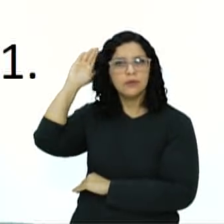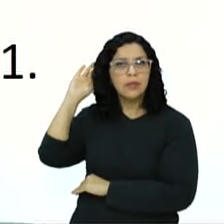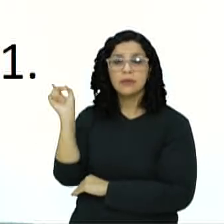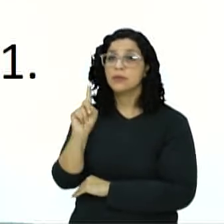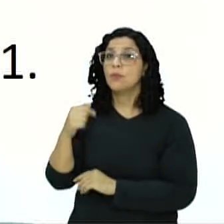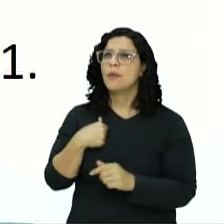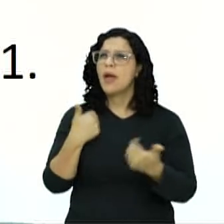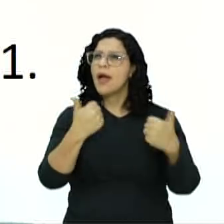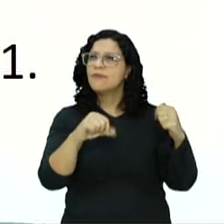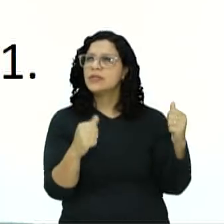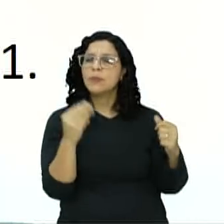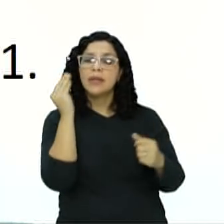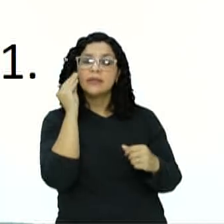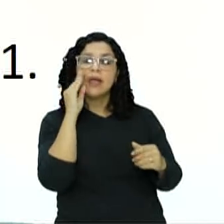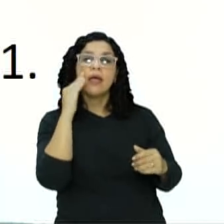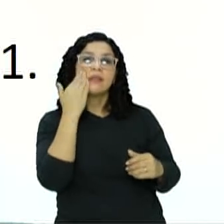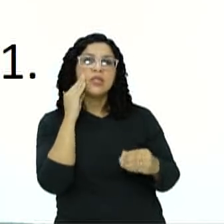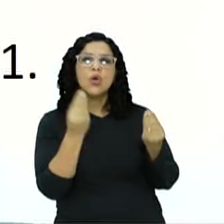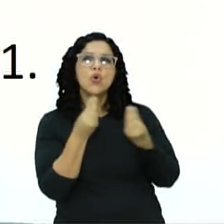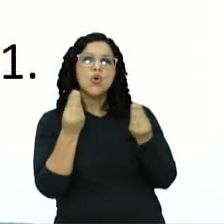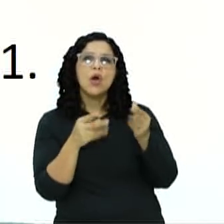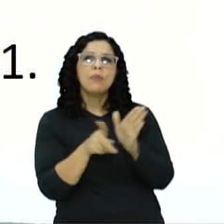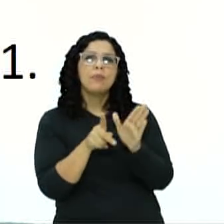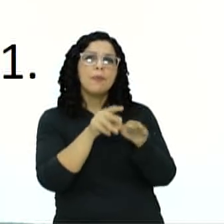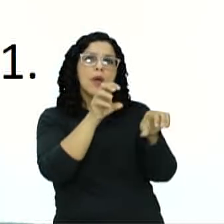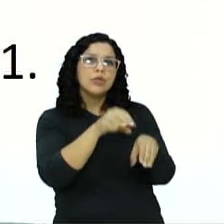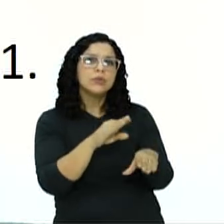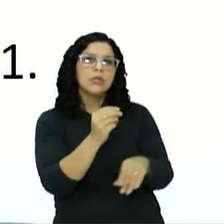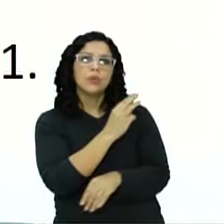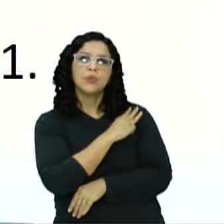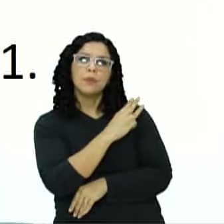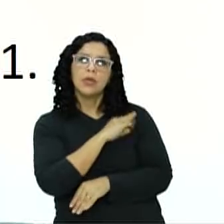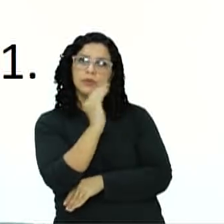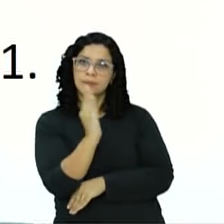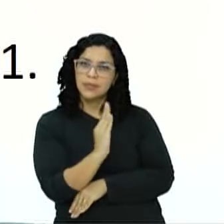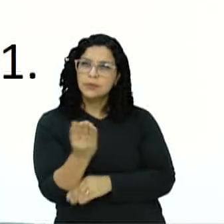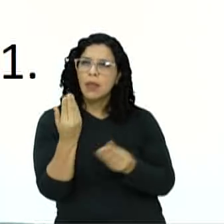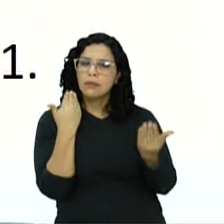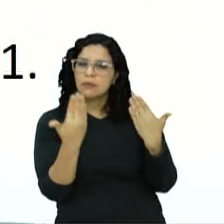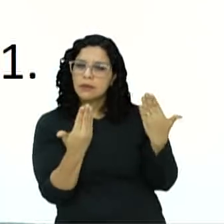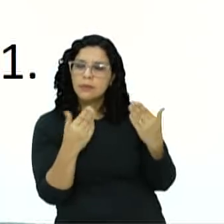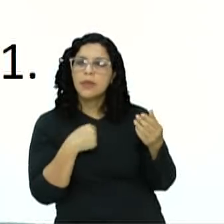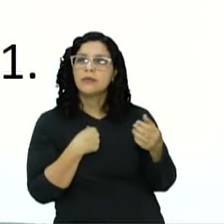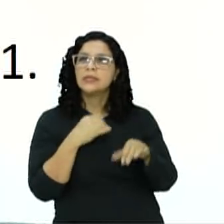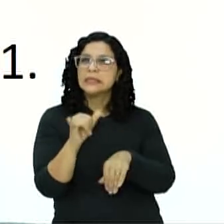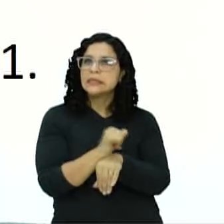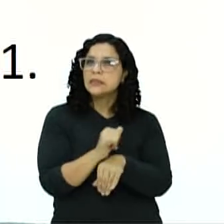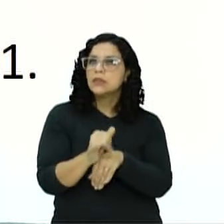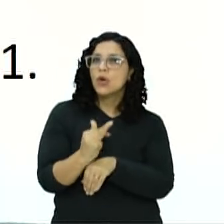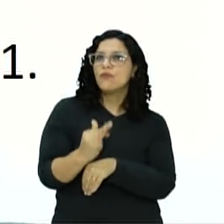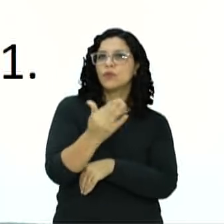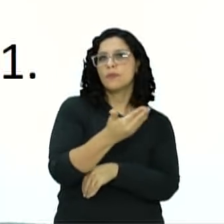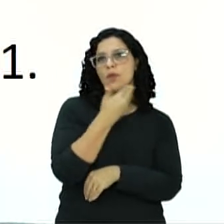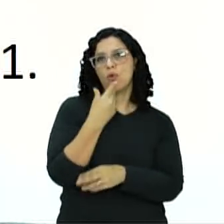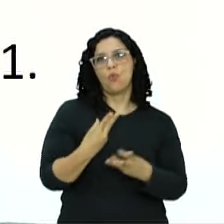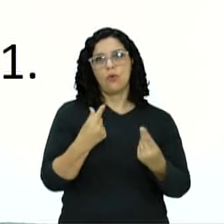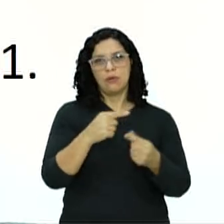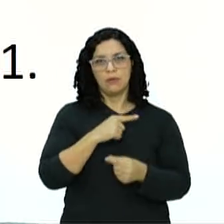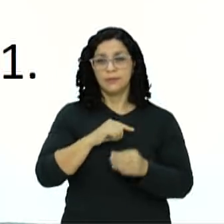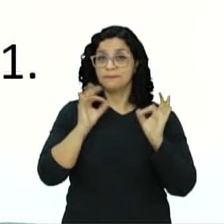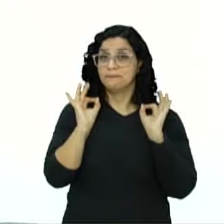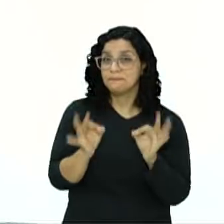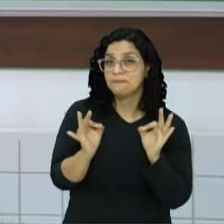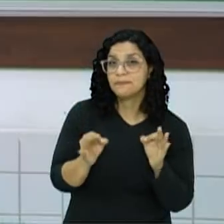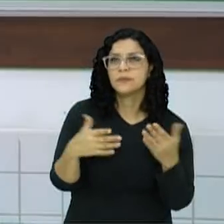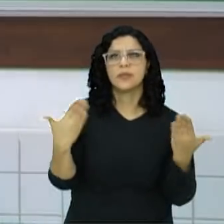de desempenho, entender como está essa educação no ensino médio do Brasil para desenvolver ferramentas para melhorar.